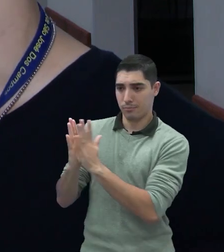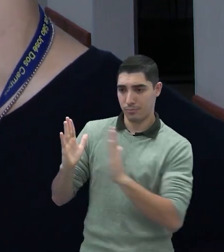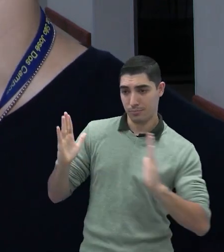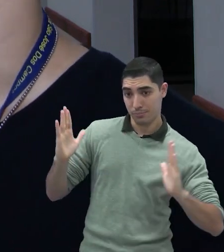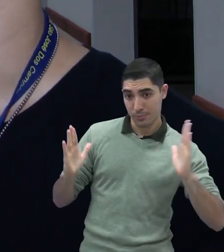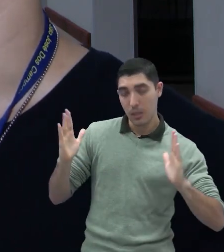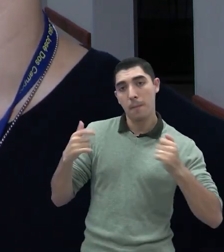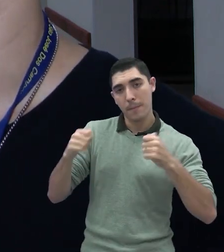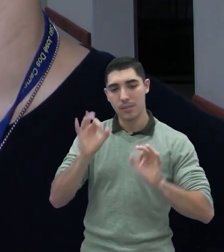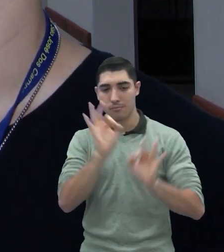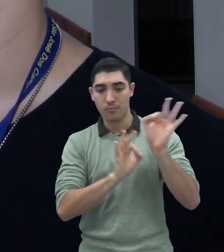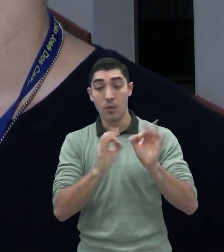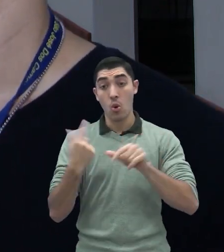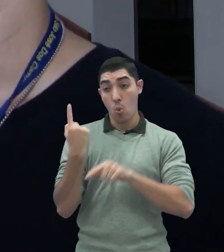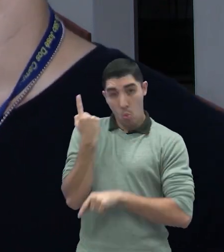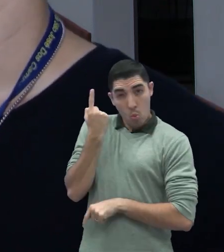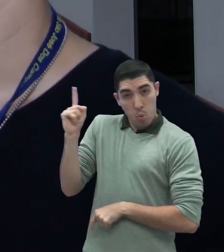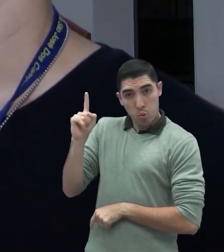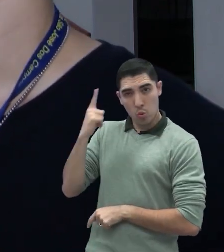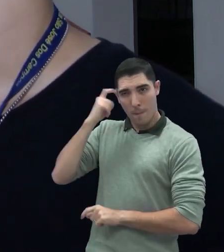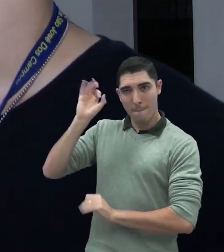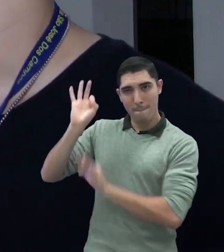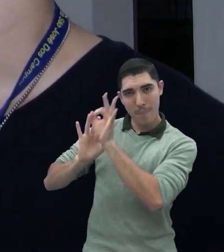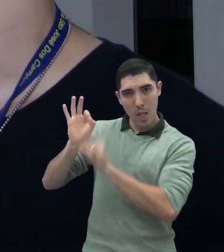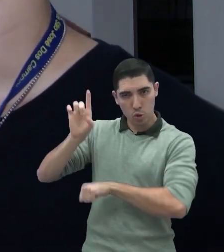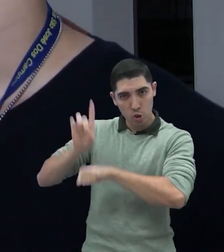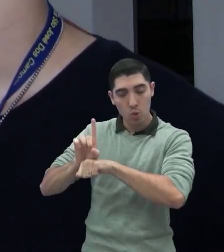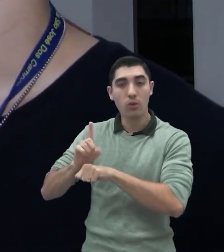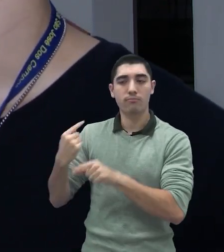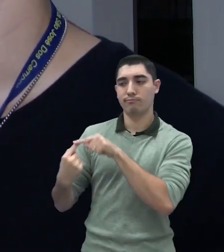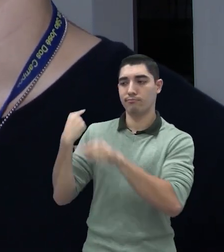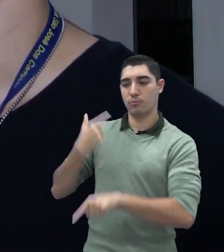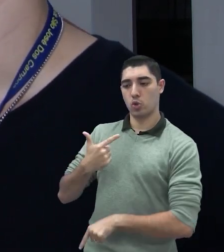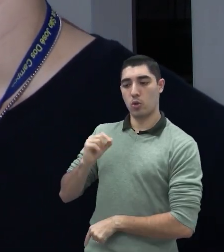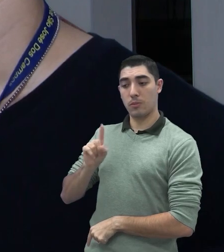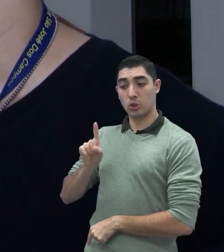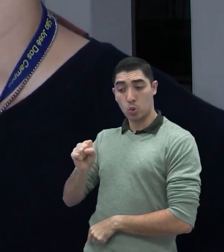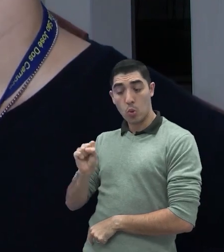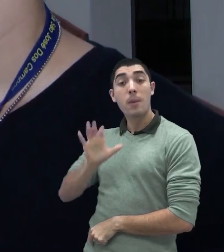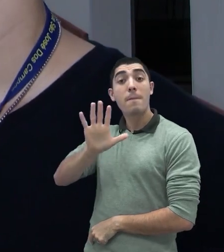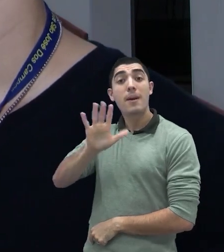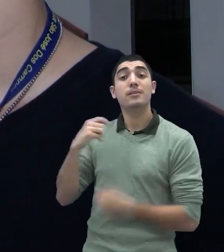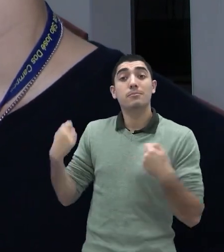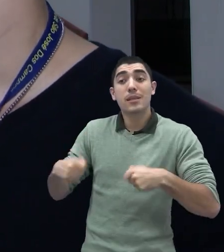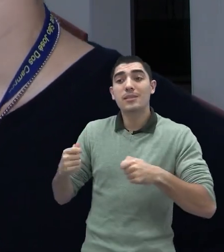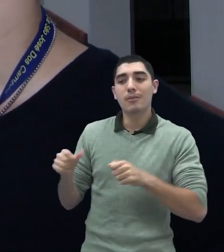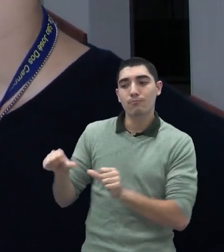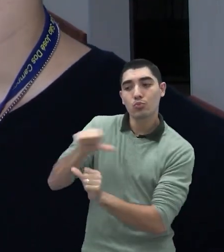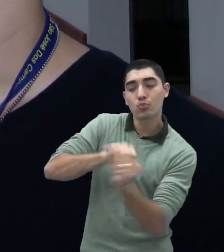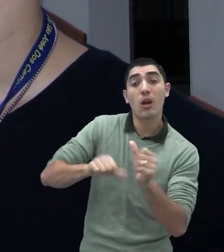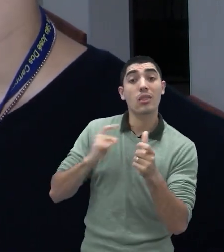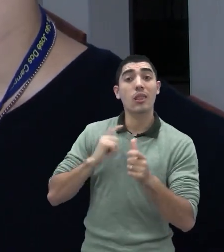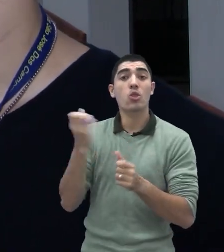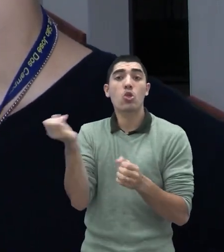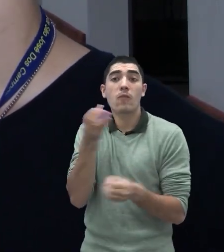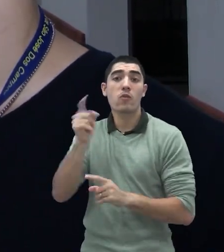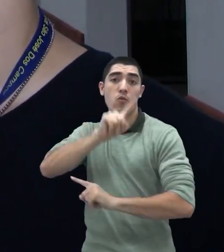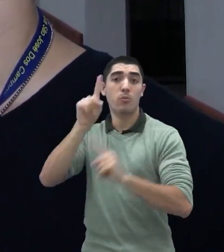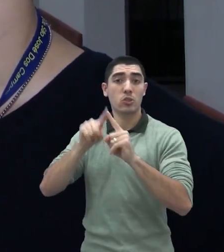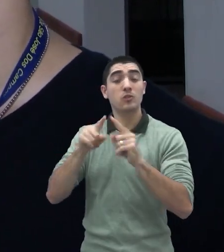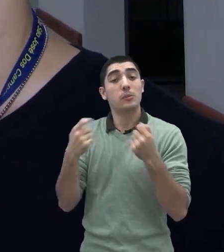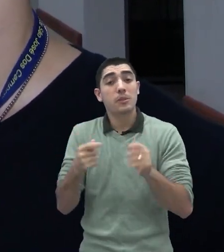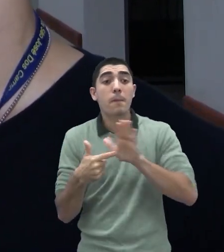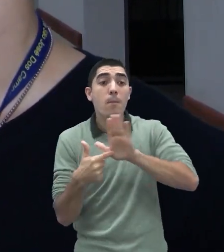anos, nosso último plano é de 2018, só que no decorrer desse tempo ele vai precisando de alguns ajustes. Então o objetivo hoje é apresentar para a população quais